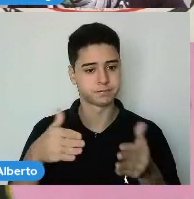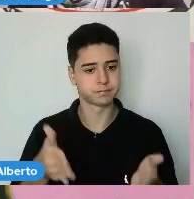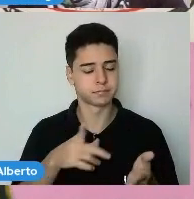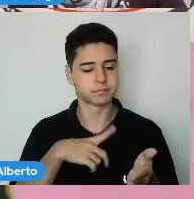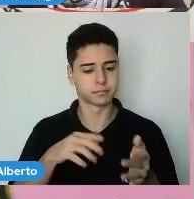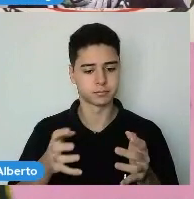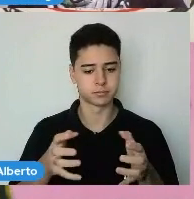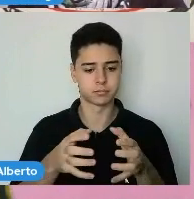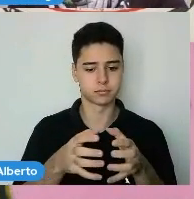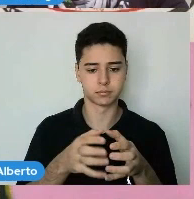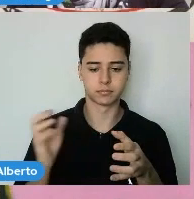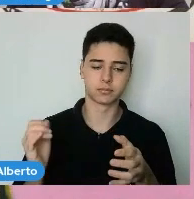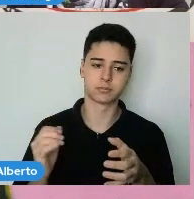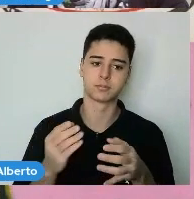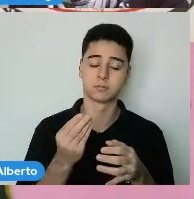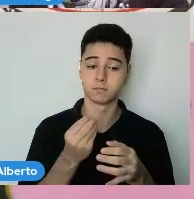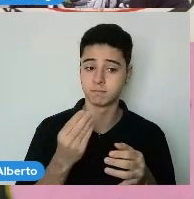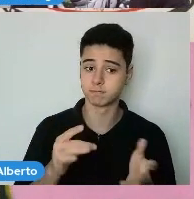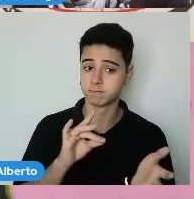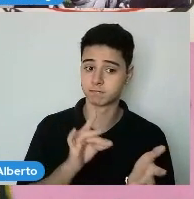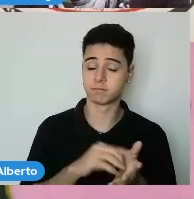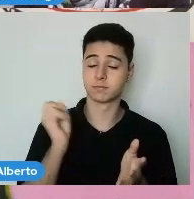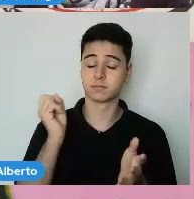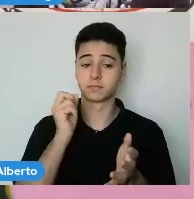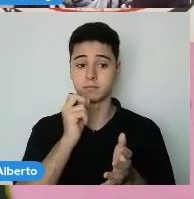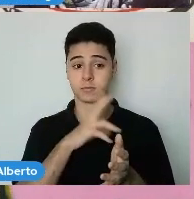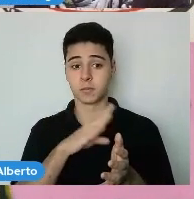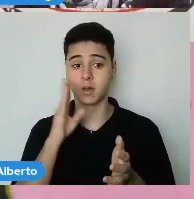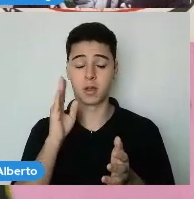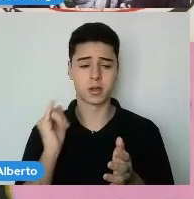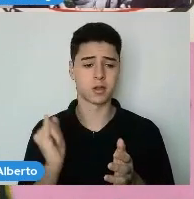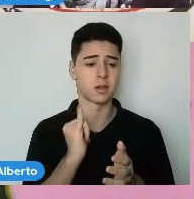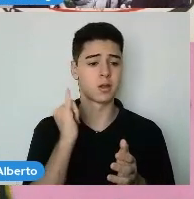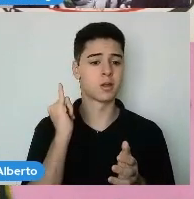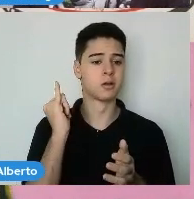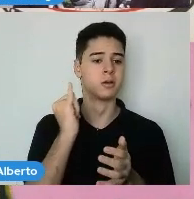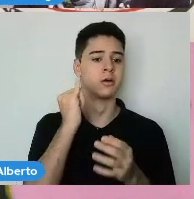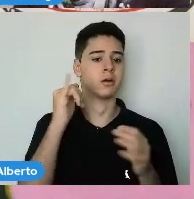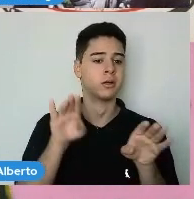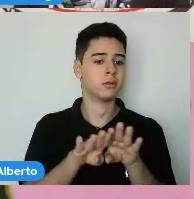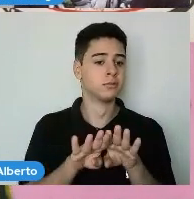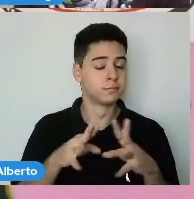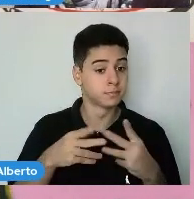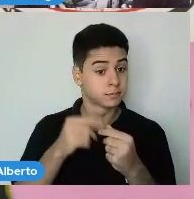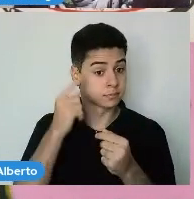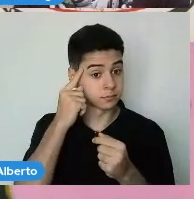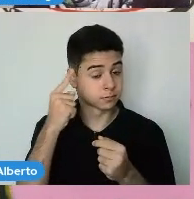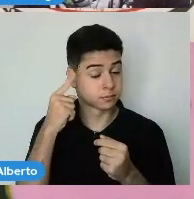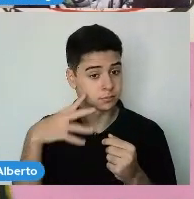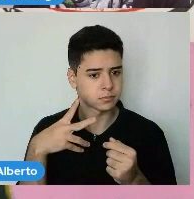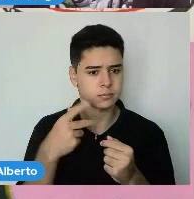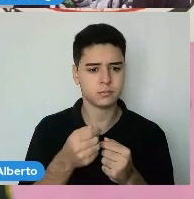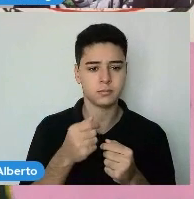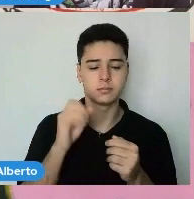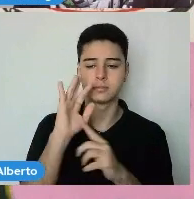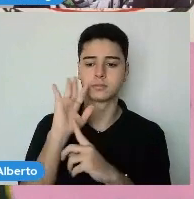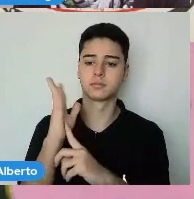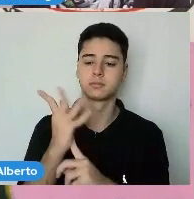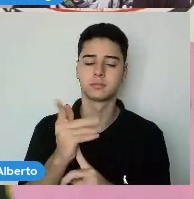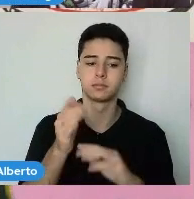coletivo bastante atuante e muito importante para se pensar a questão de gênero na arte